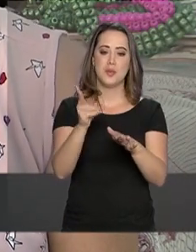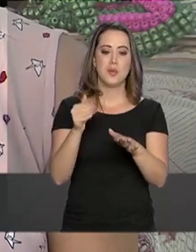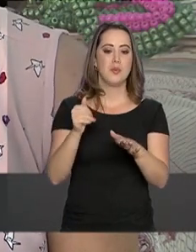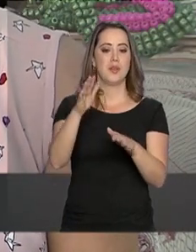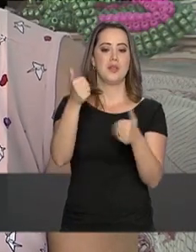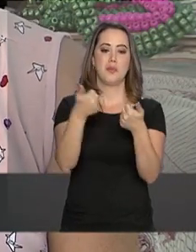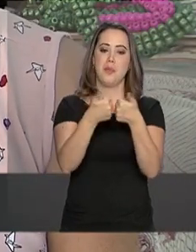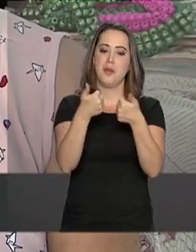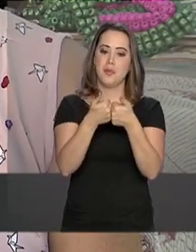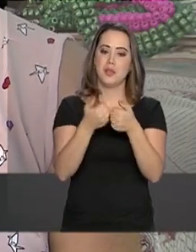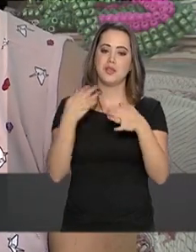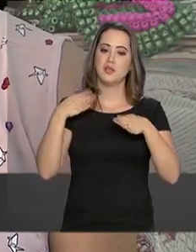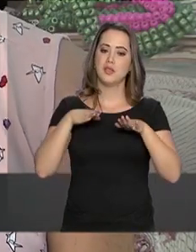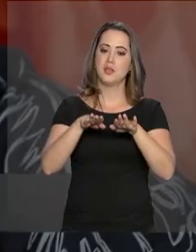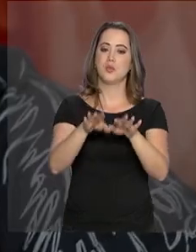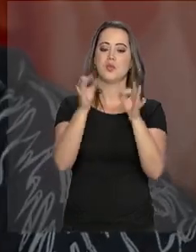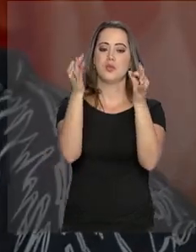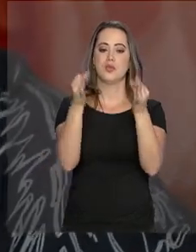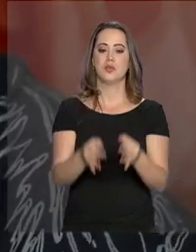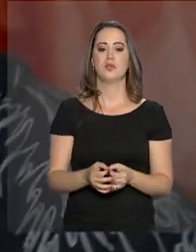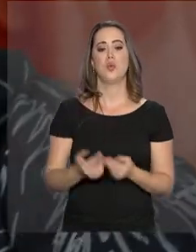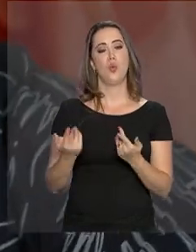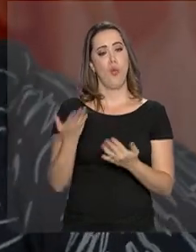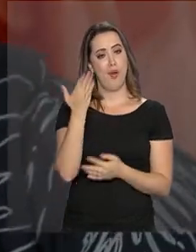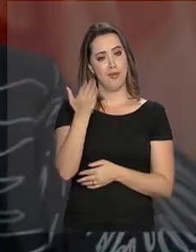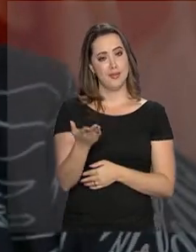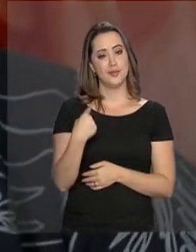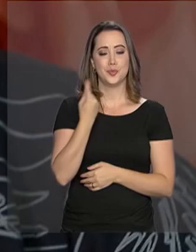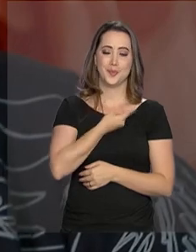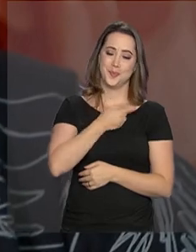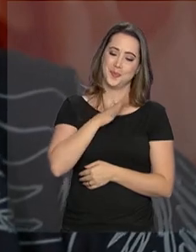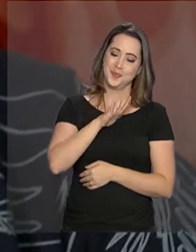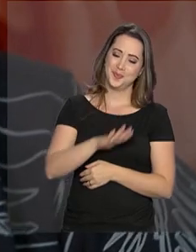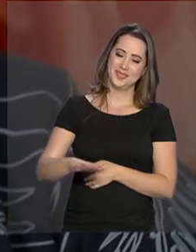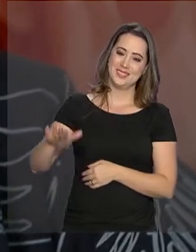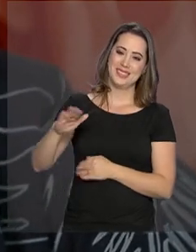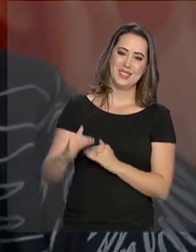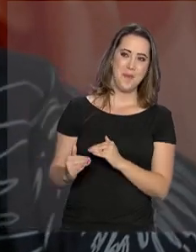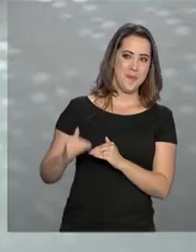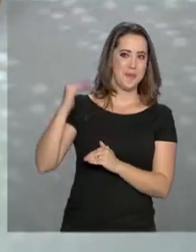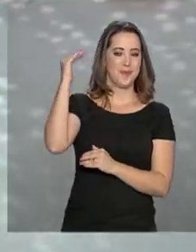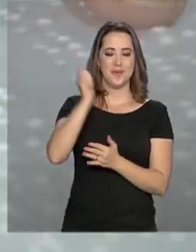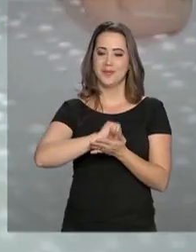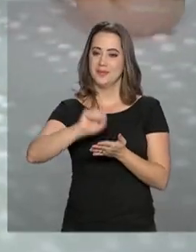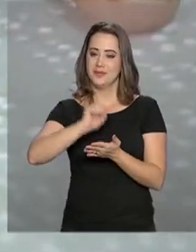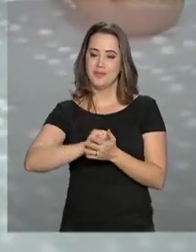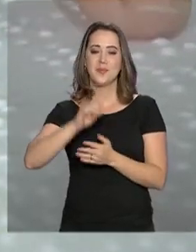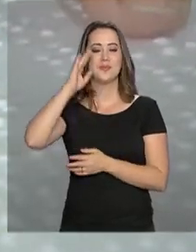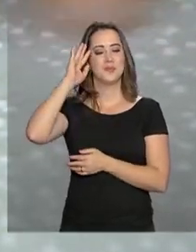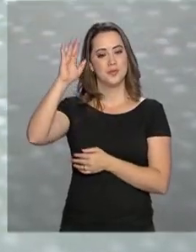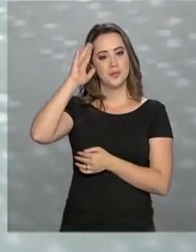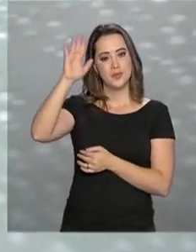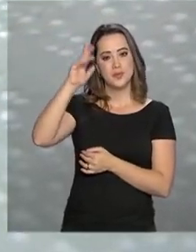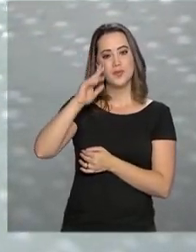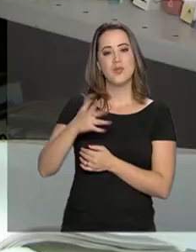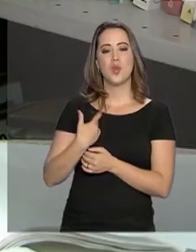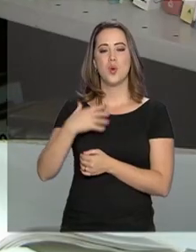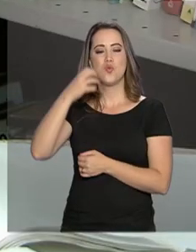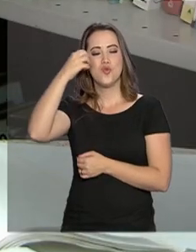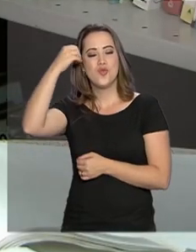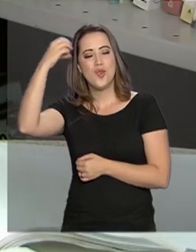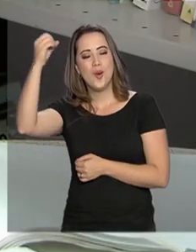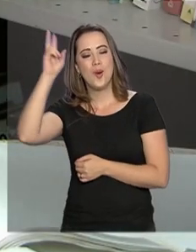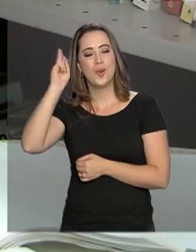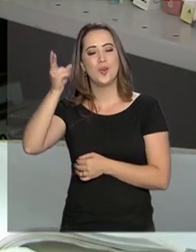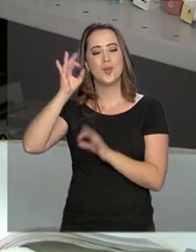perto de uma inclusão plena. E assim, o nosso pequeno grande escritor pode sonhar com voos